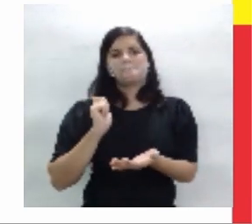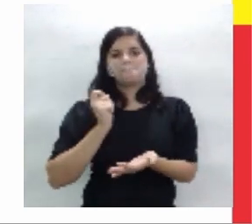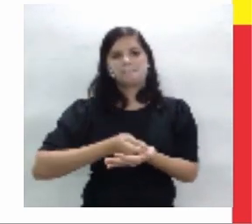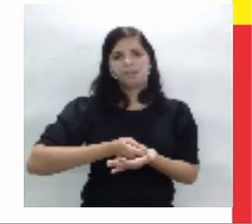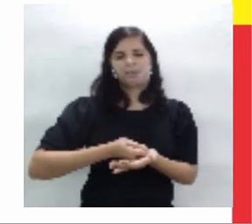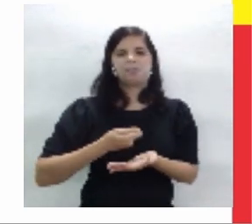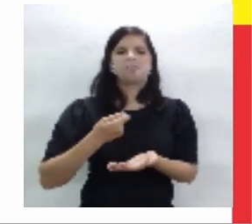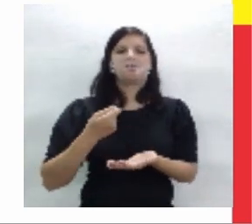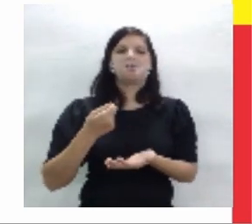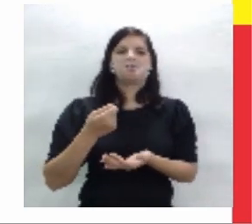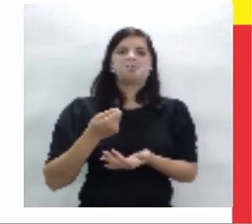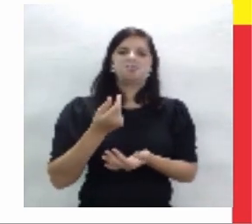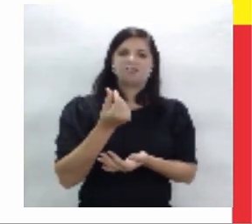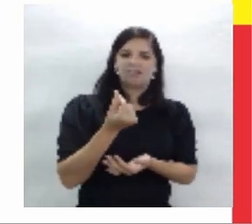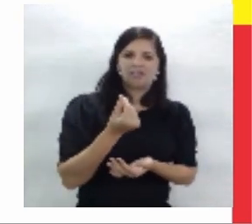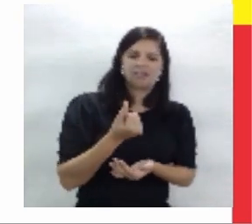aí